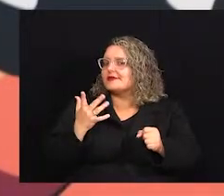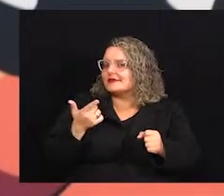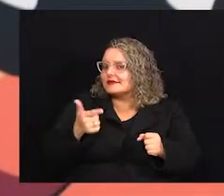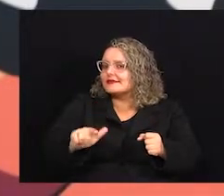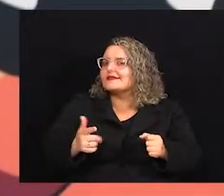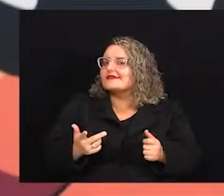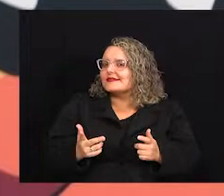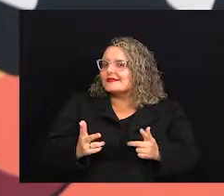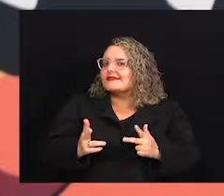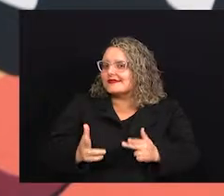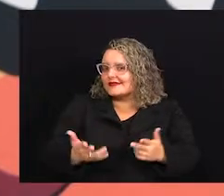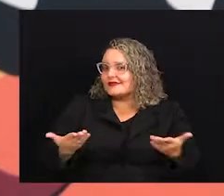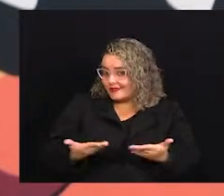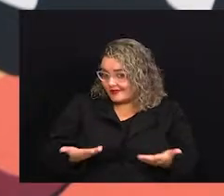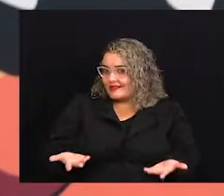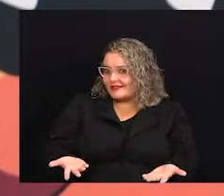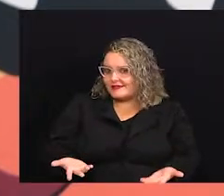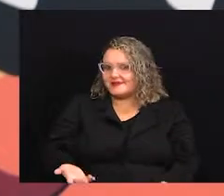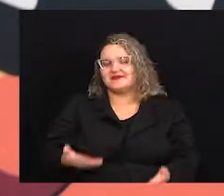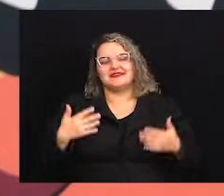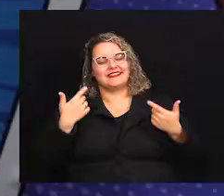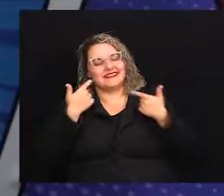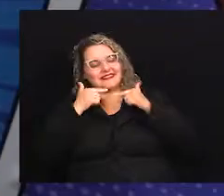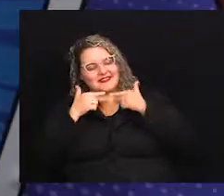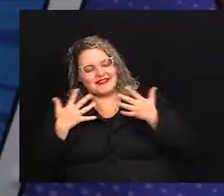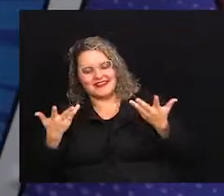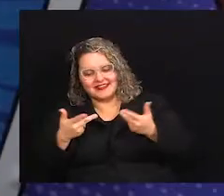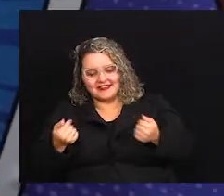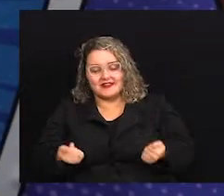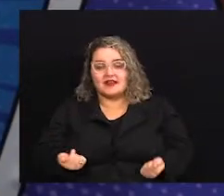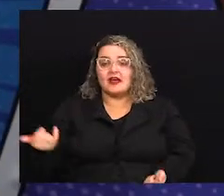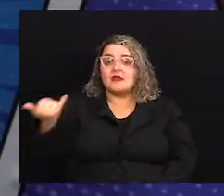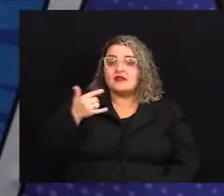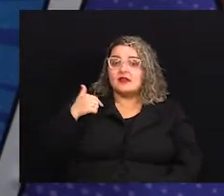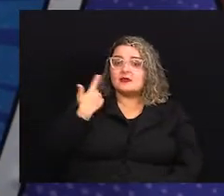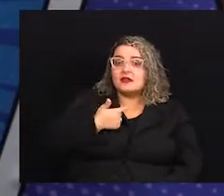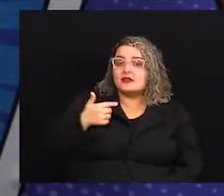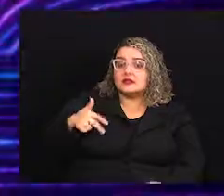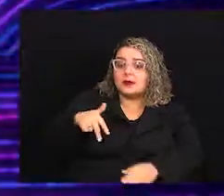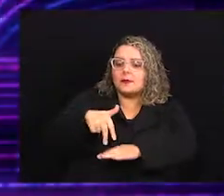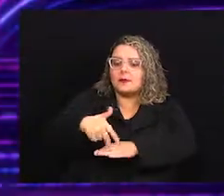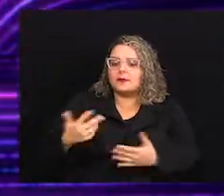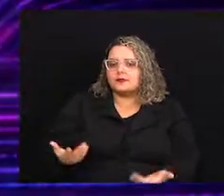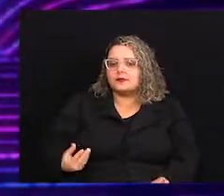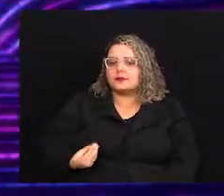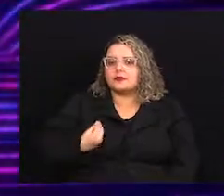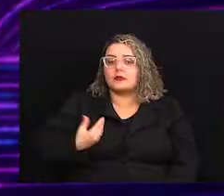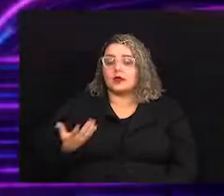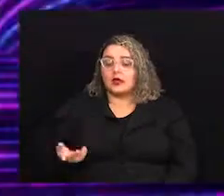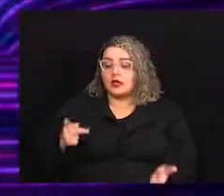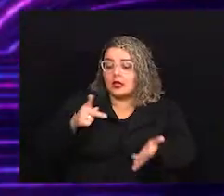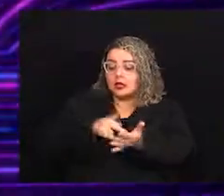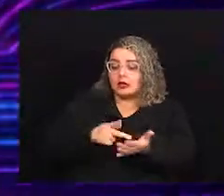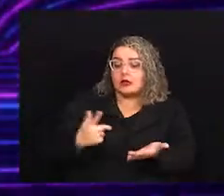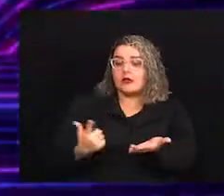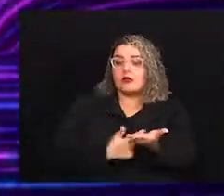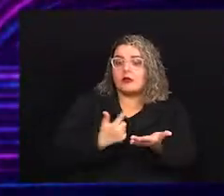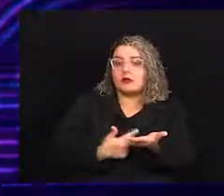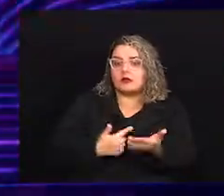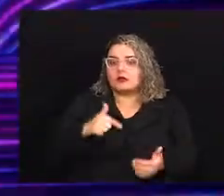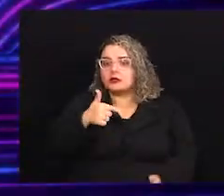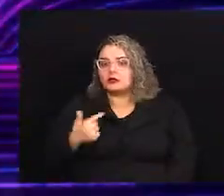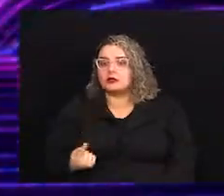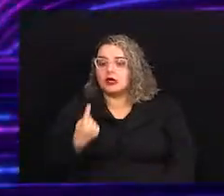Sensacional. Então conta um pouquinho pra gente da jornada dessa protagonista. Na verdade, o livro não tem